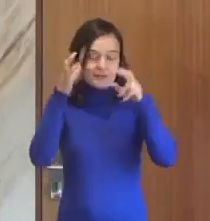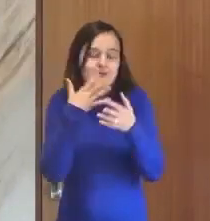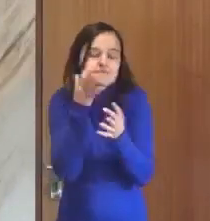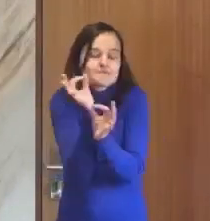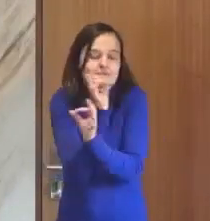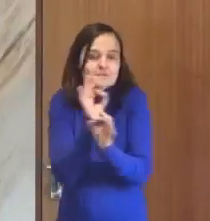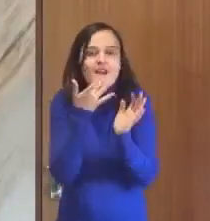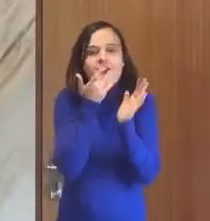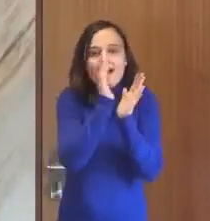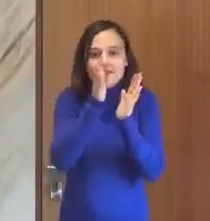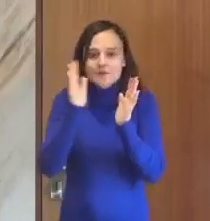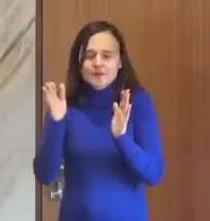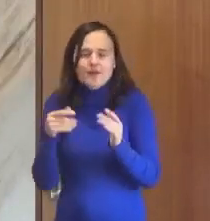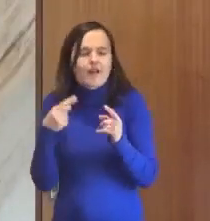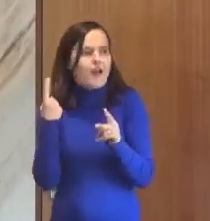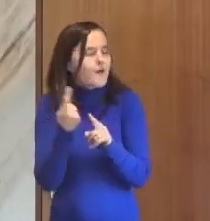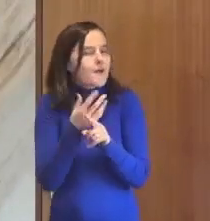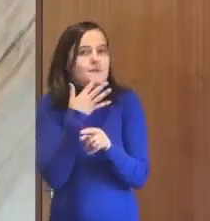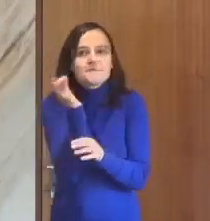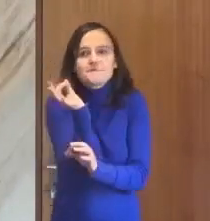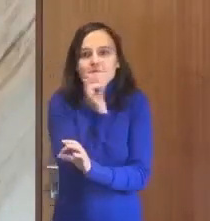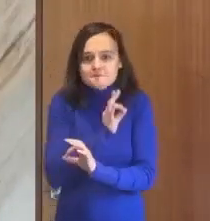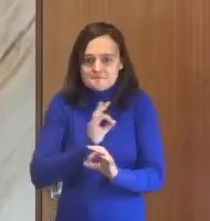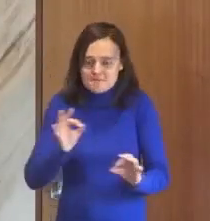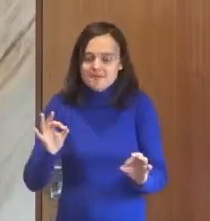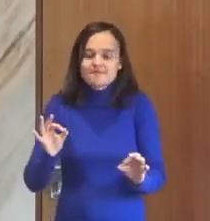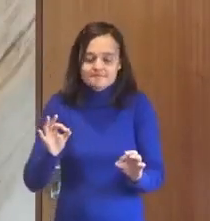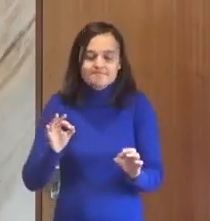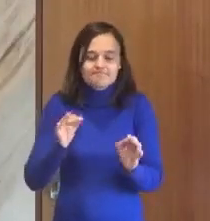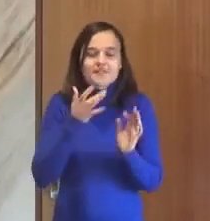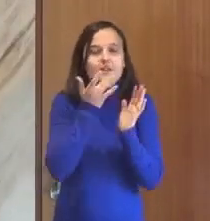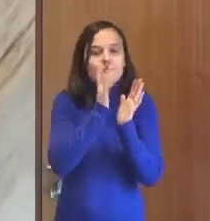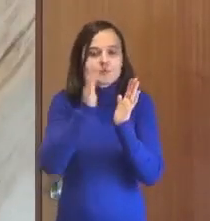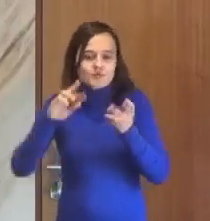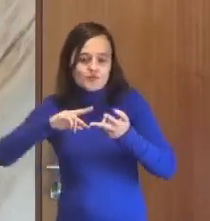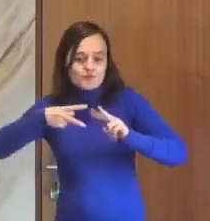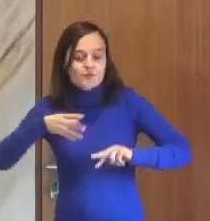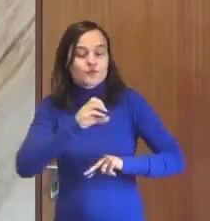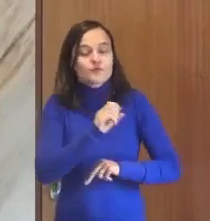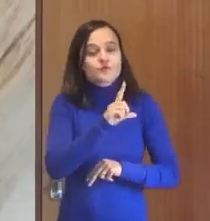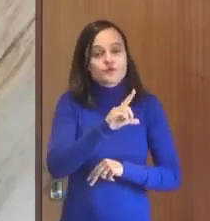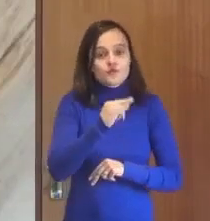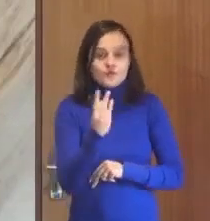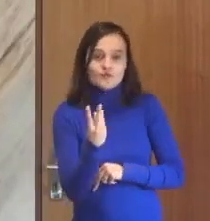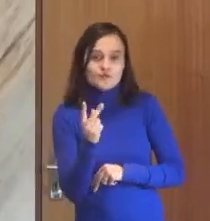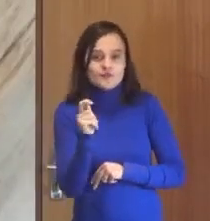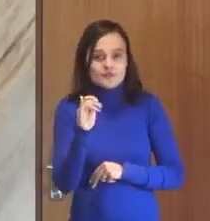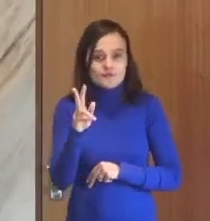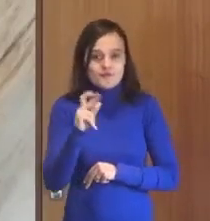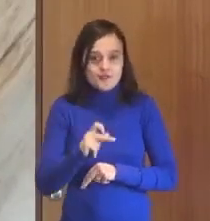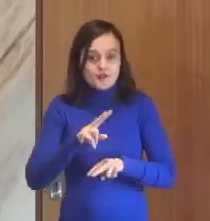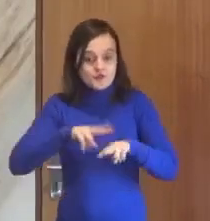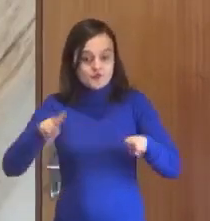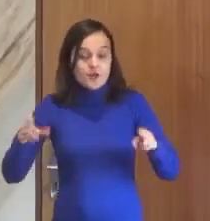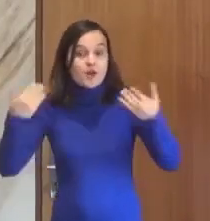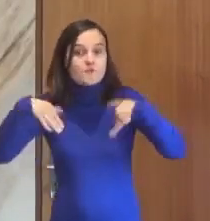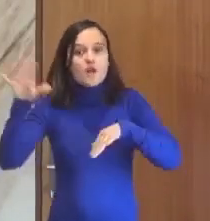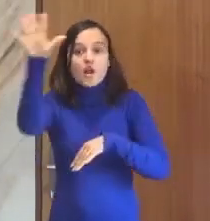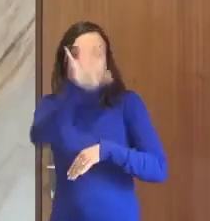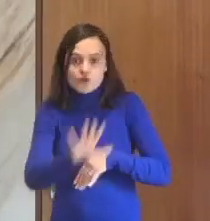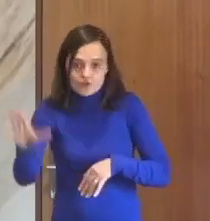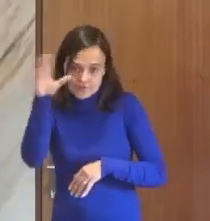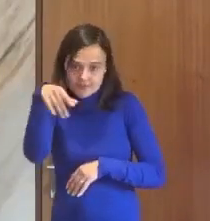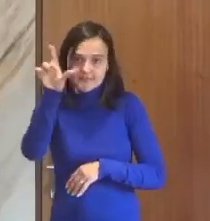sem dúvida, uma joia da biblioteca do município de Oliveira do Hospital, mas da Biblioteca Nacional